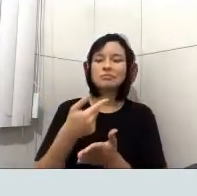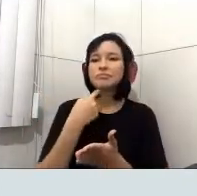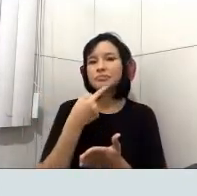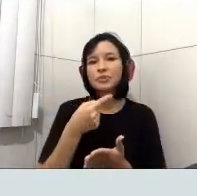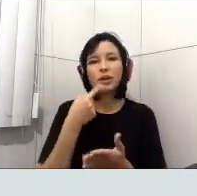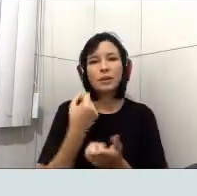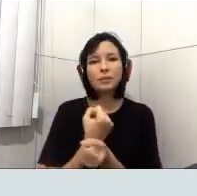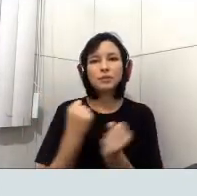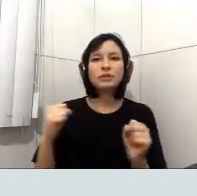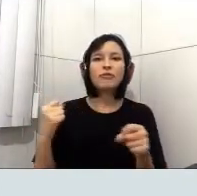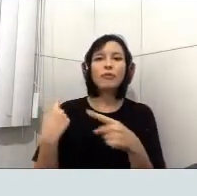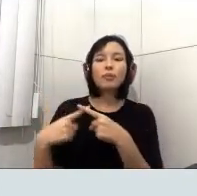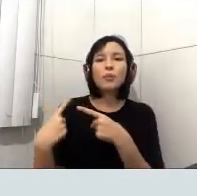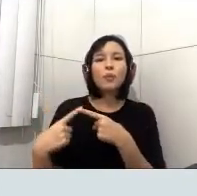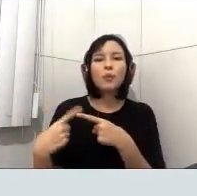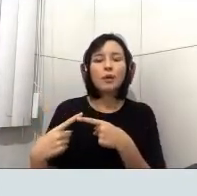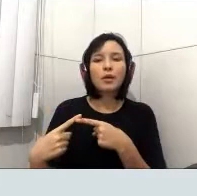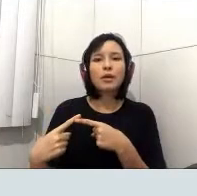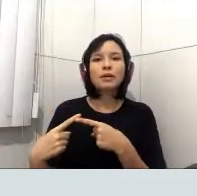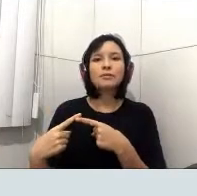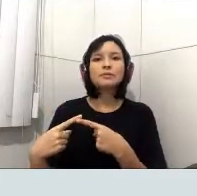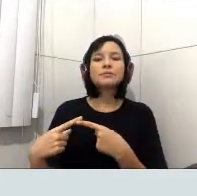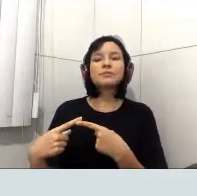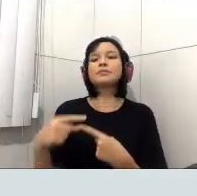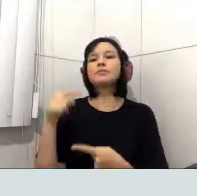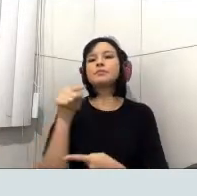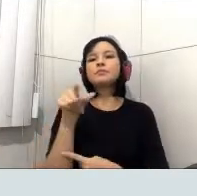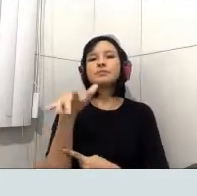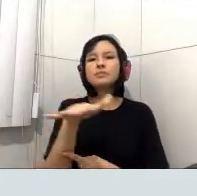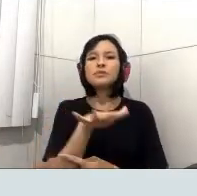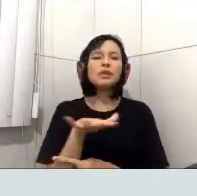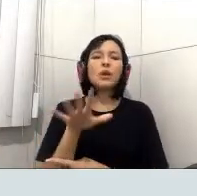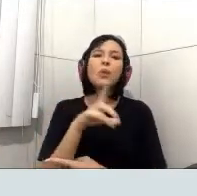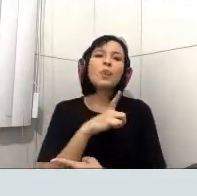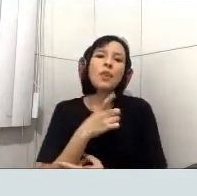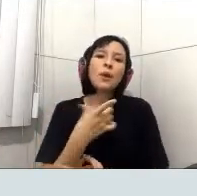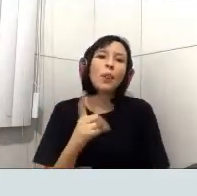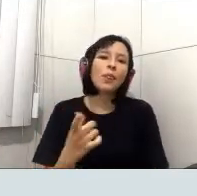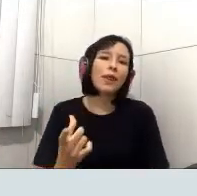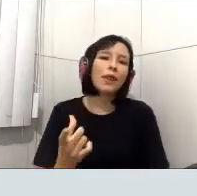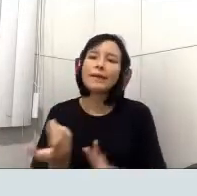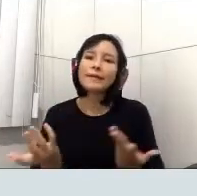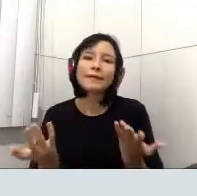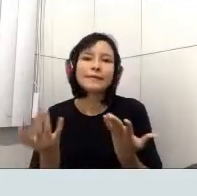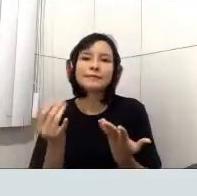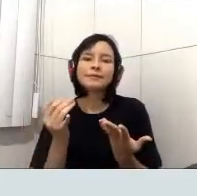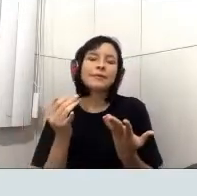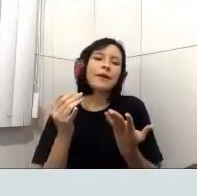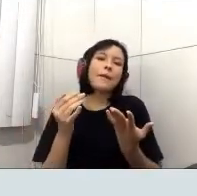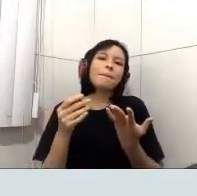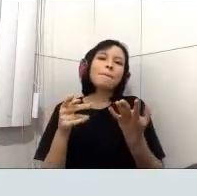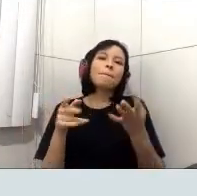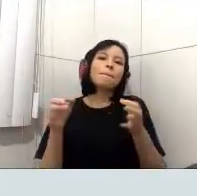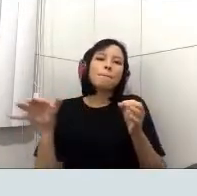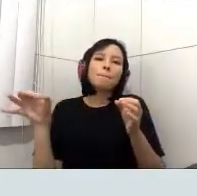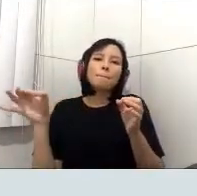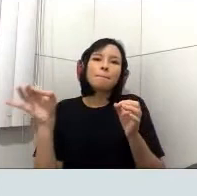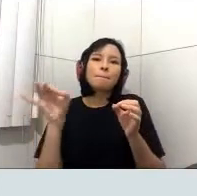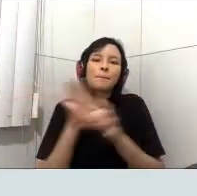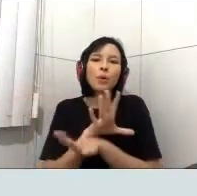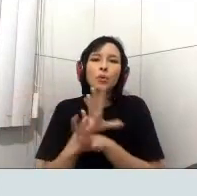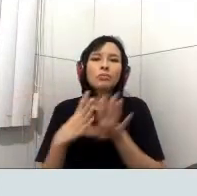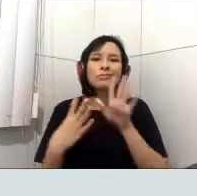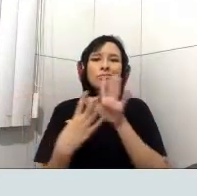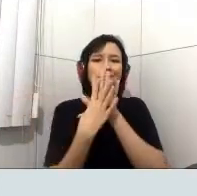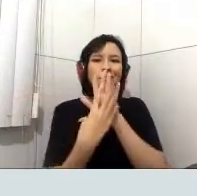uma forma. O espaço ele não tem digamos que uma forma é,